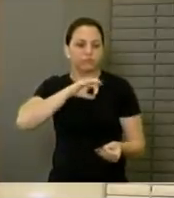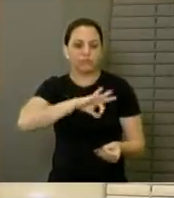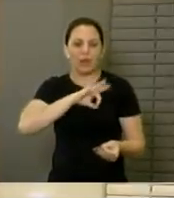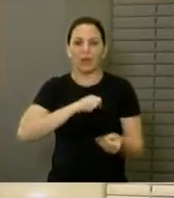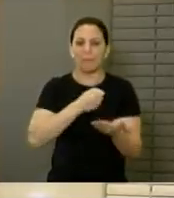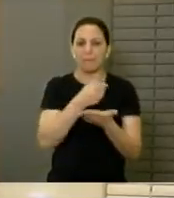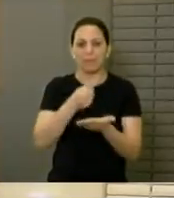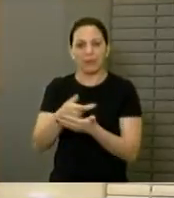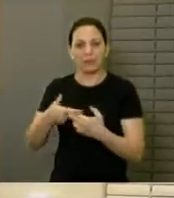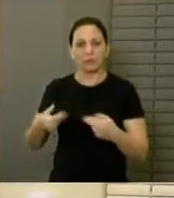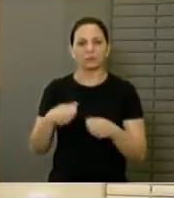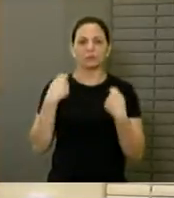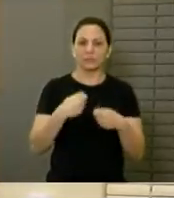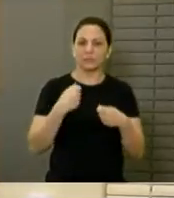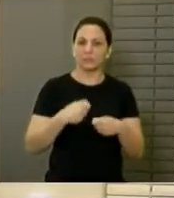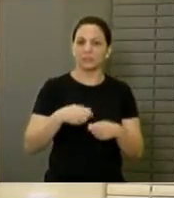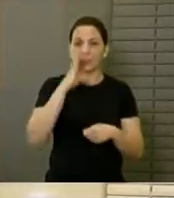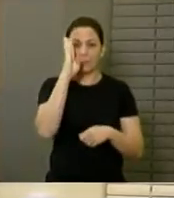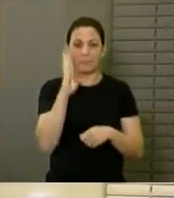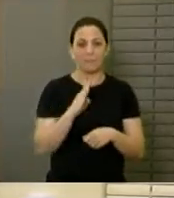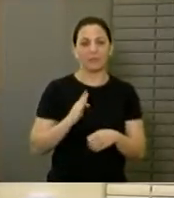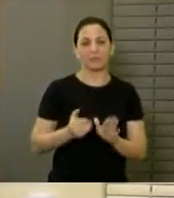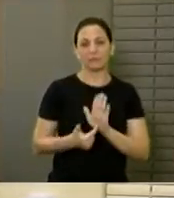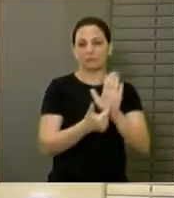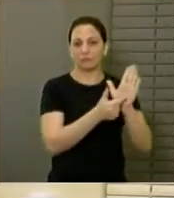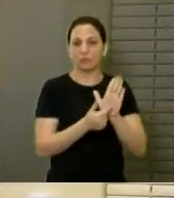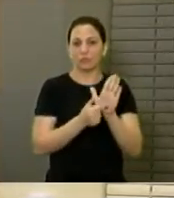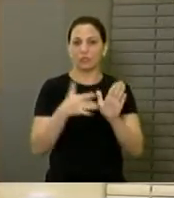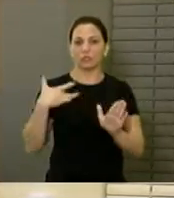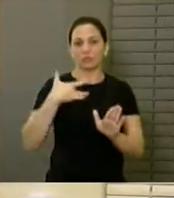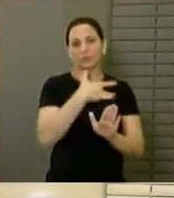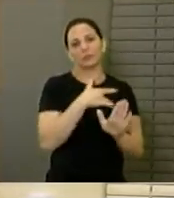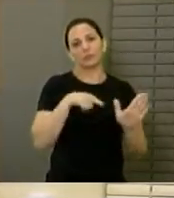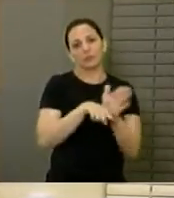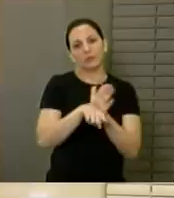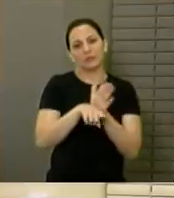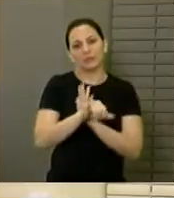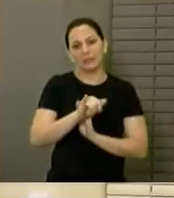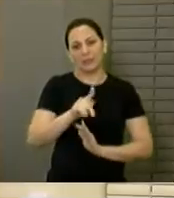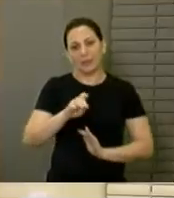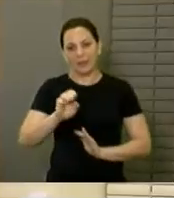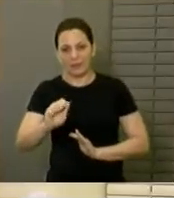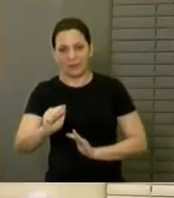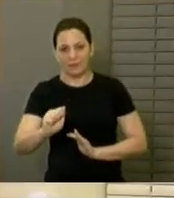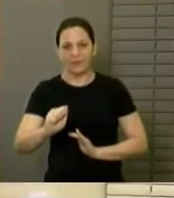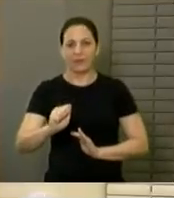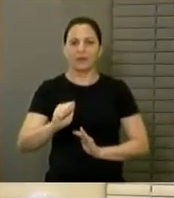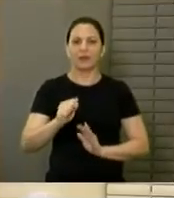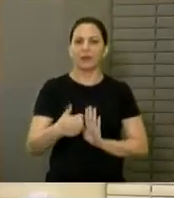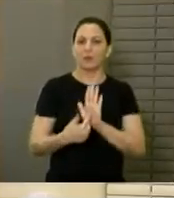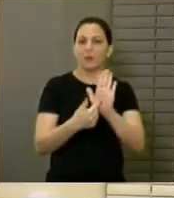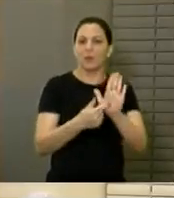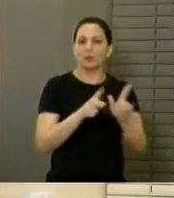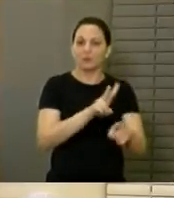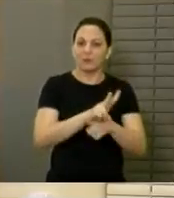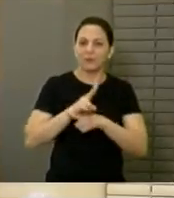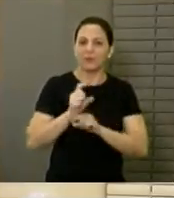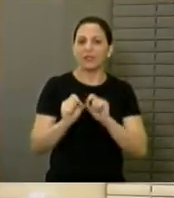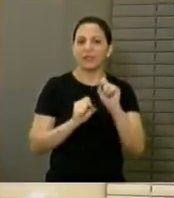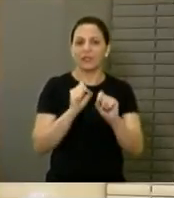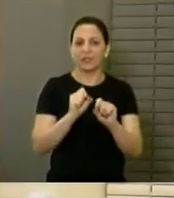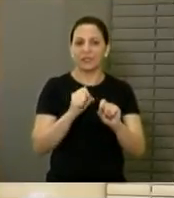é isso que vai acontecer com o Brasil. Na saúde, recente estudo do IPEA prevê a queda de mais